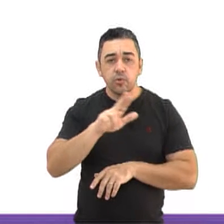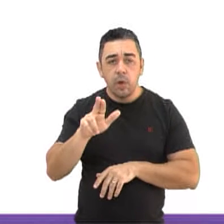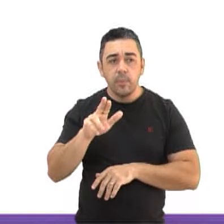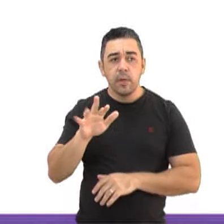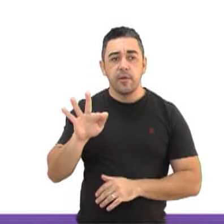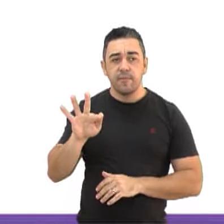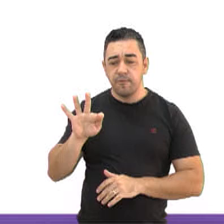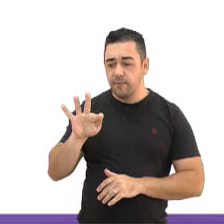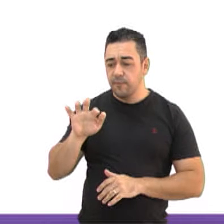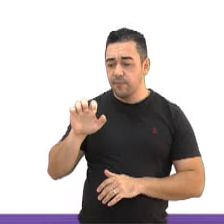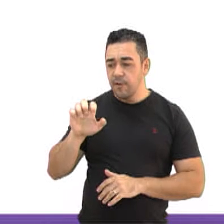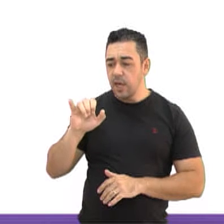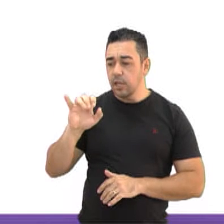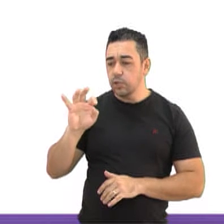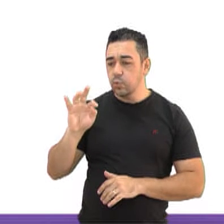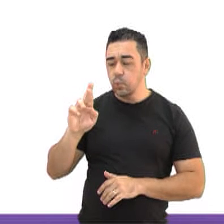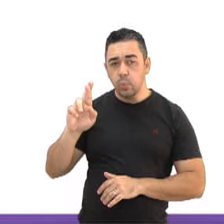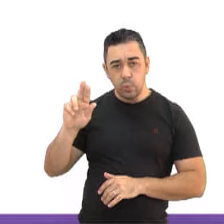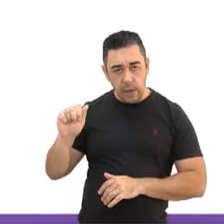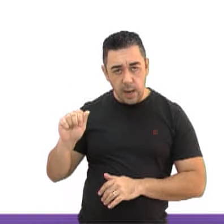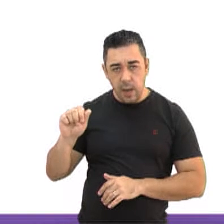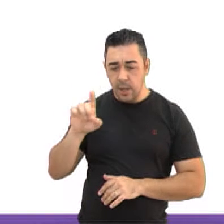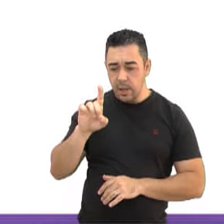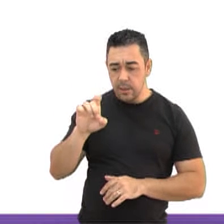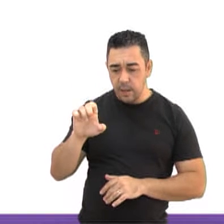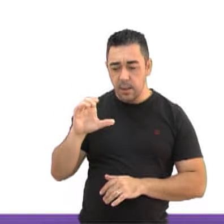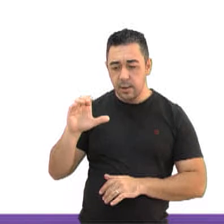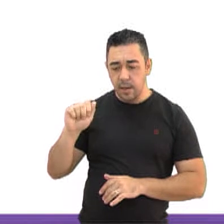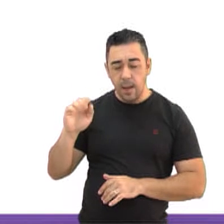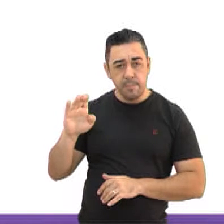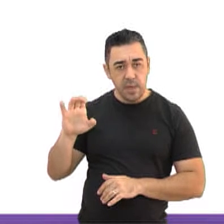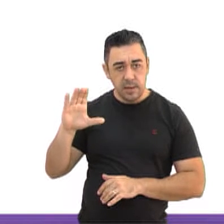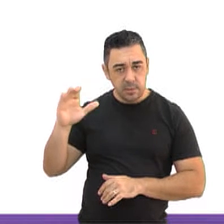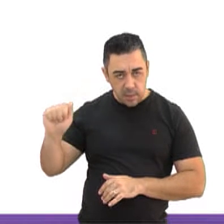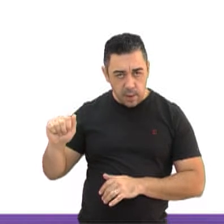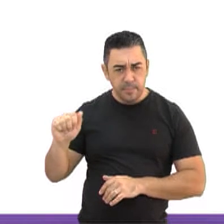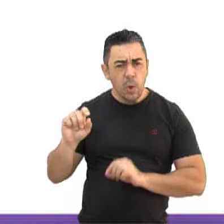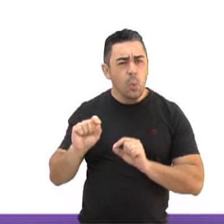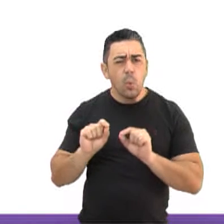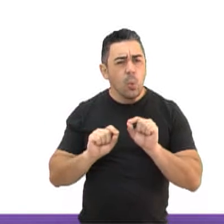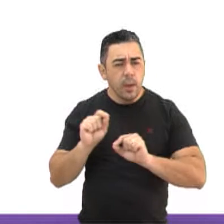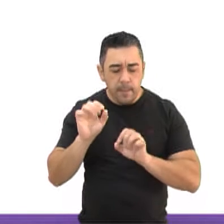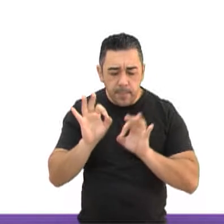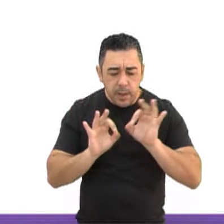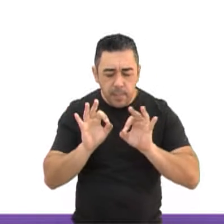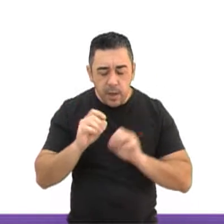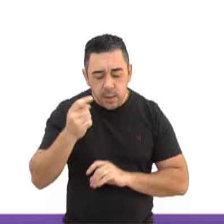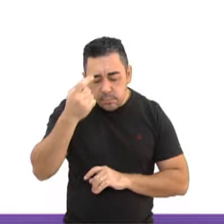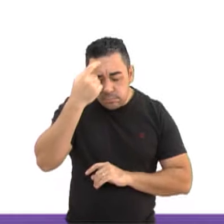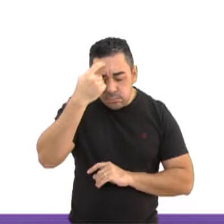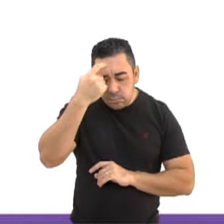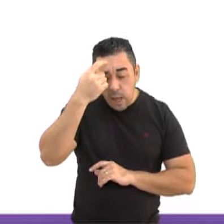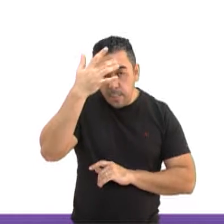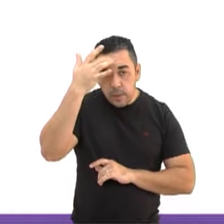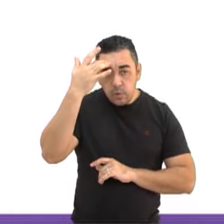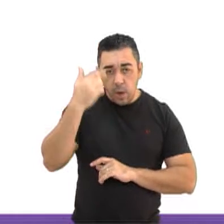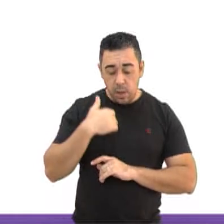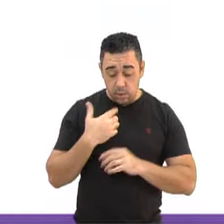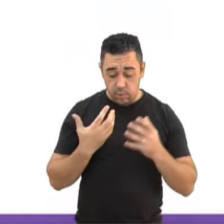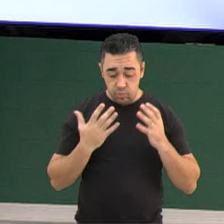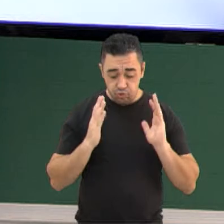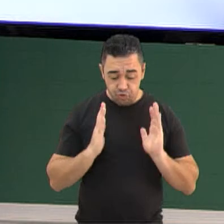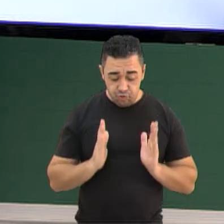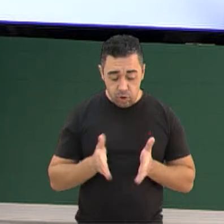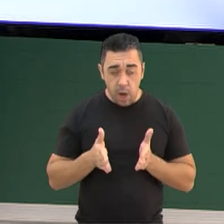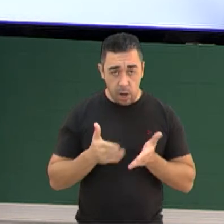de cabeça, fazer a cabeça. É um ritual para preparar a mente daquele iniciado, a pessoa, ele já está no